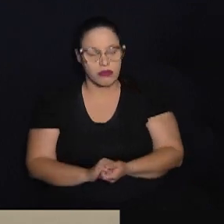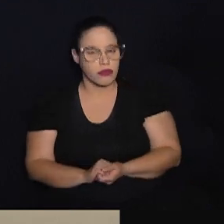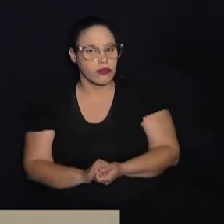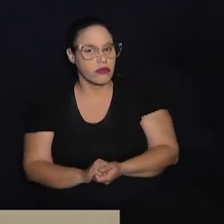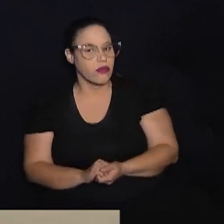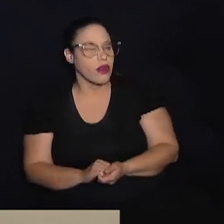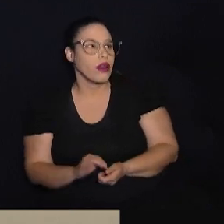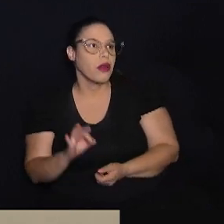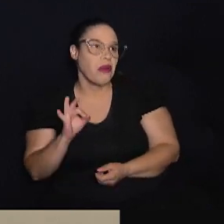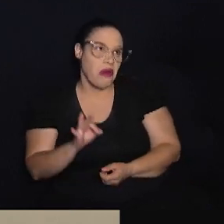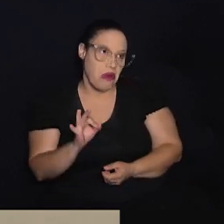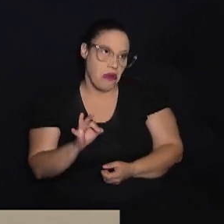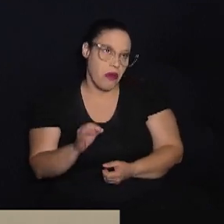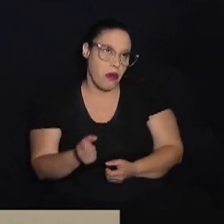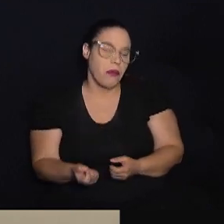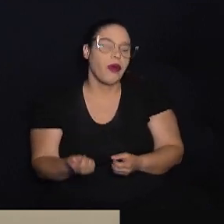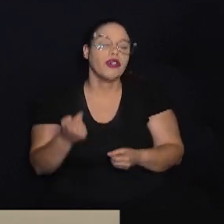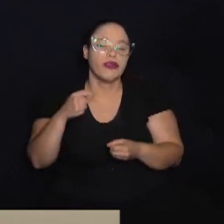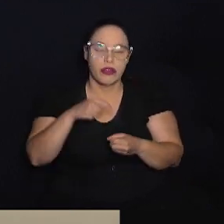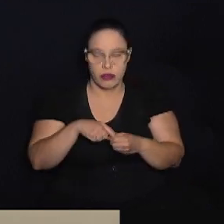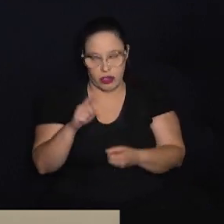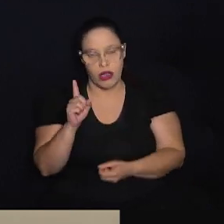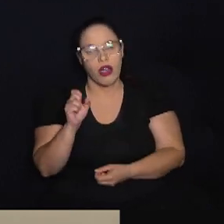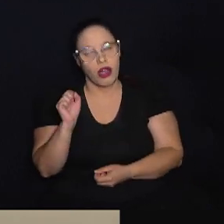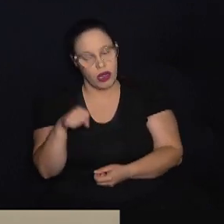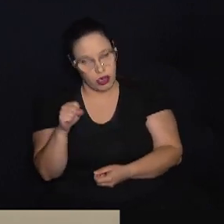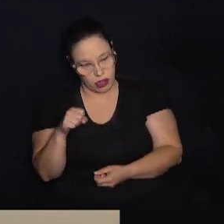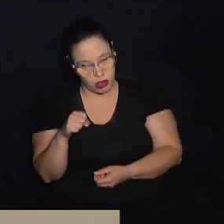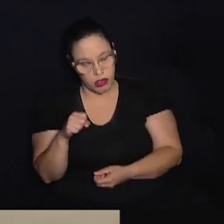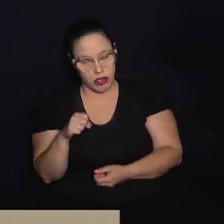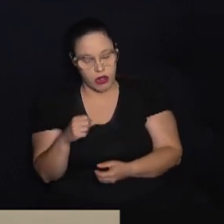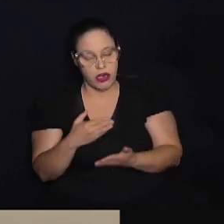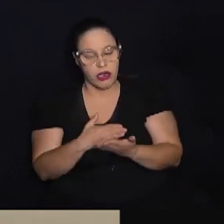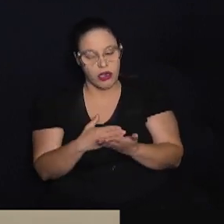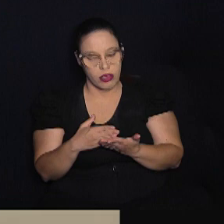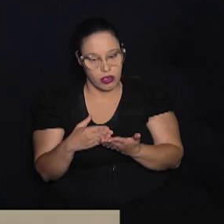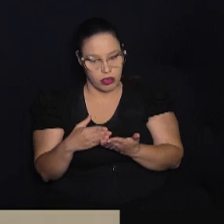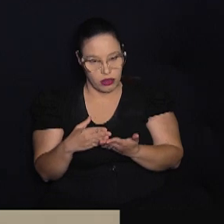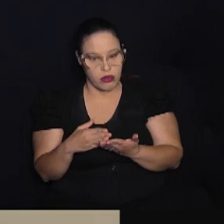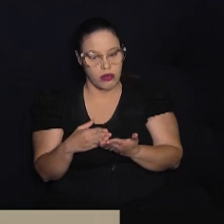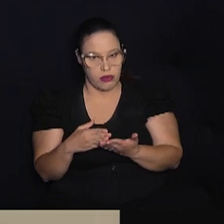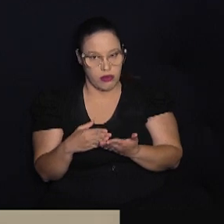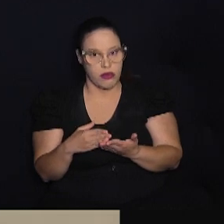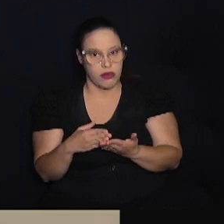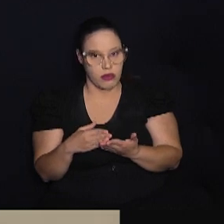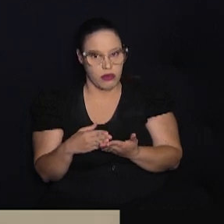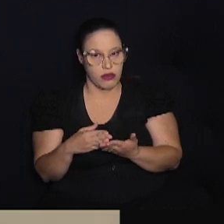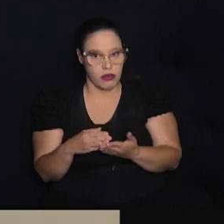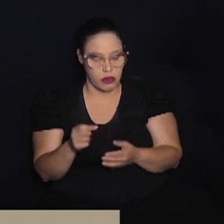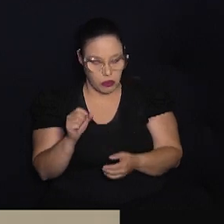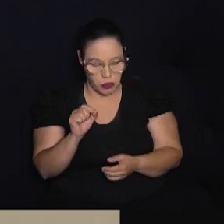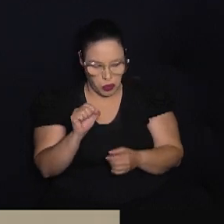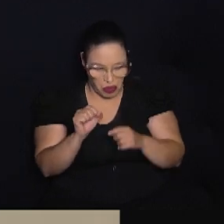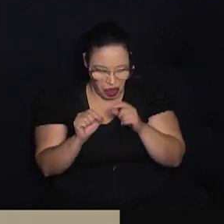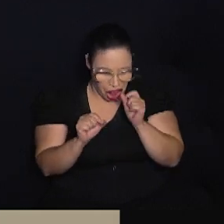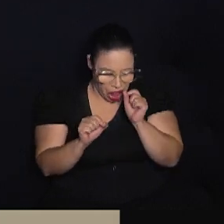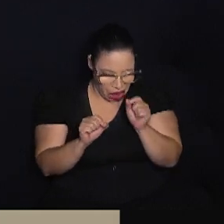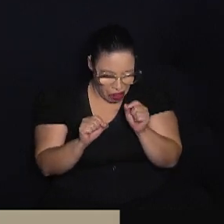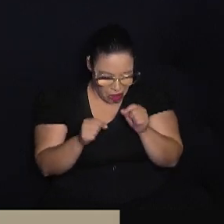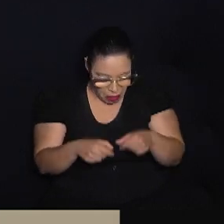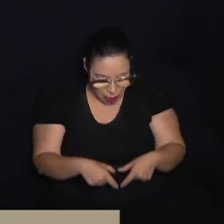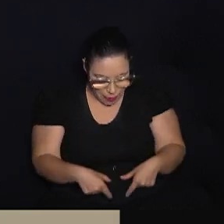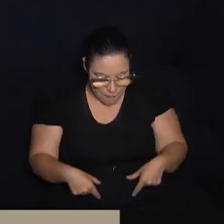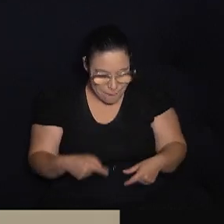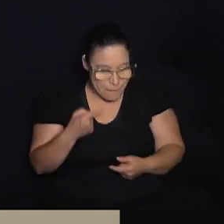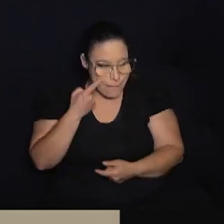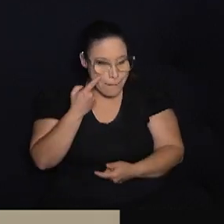Ele pode recidivar, seja os tumores iniciais, mesmo iniciais, se ficar alguma célulazinha dele ali e a gente